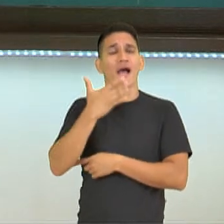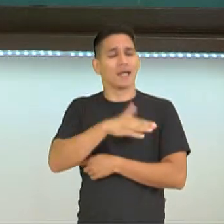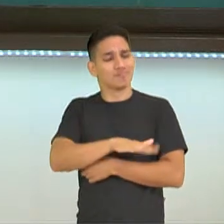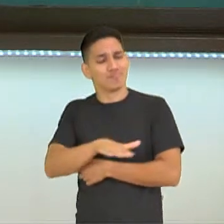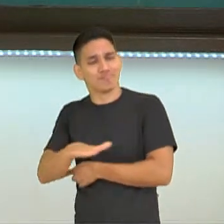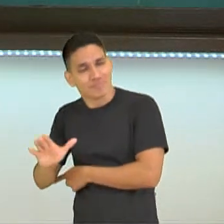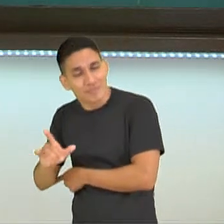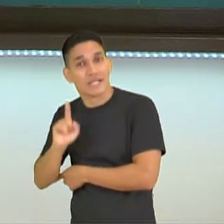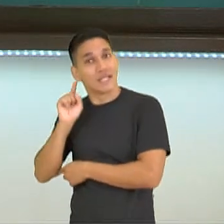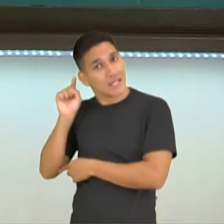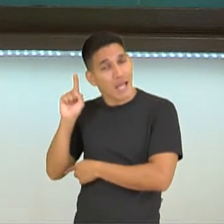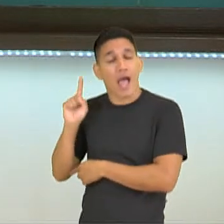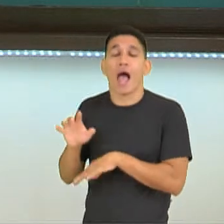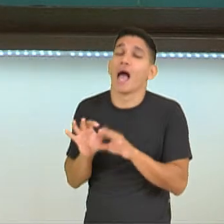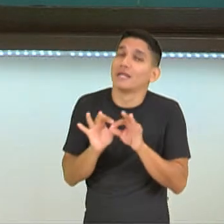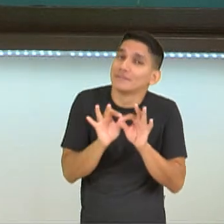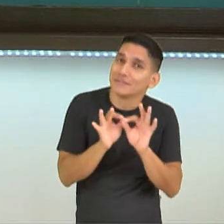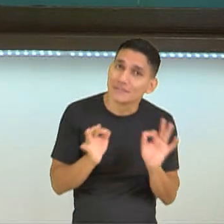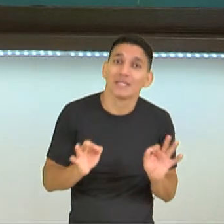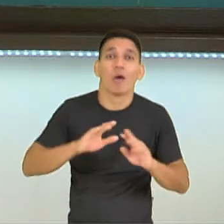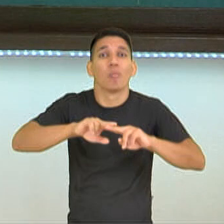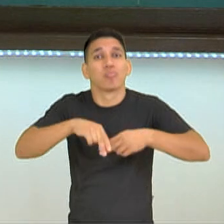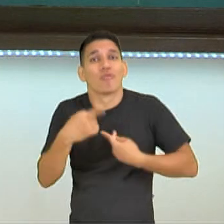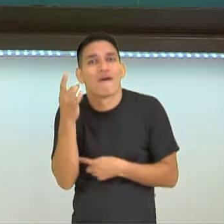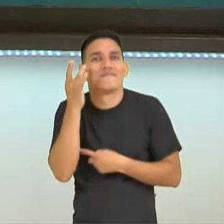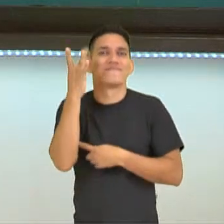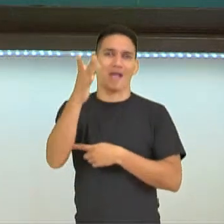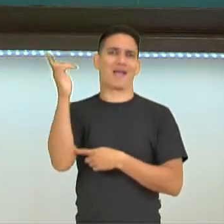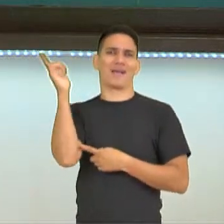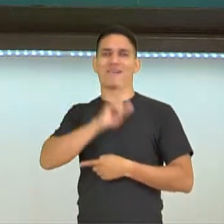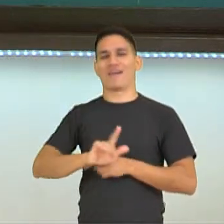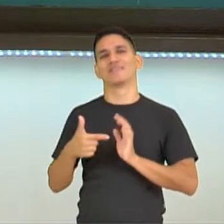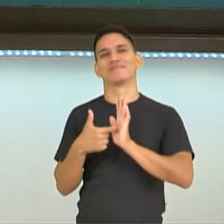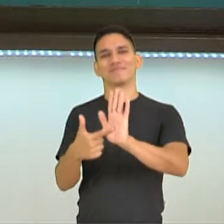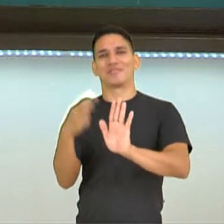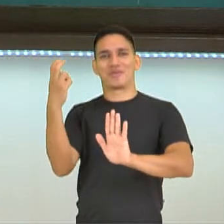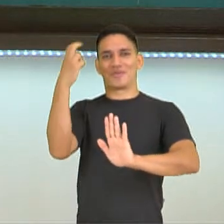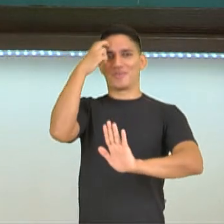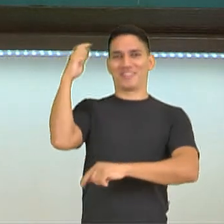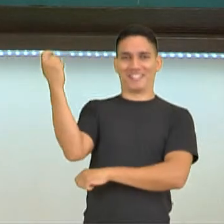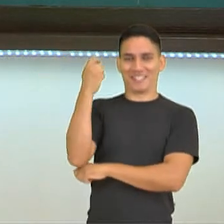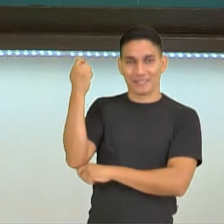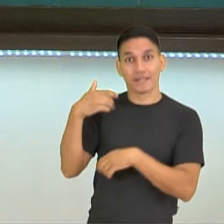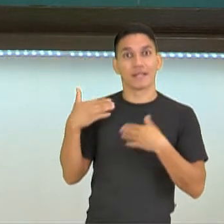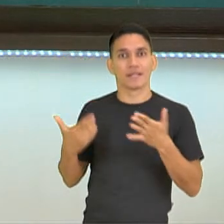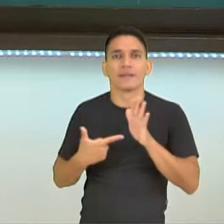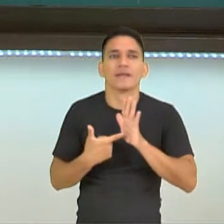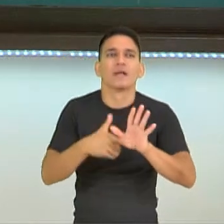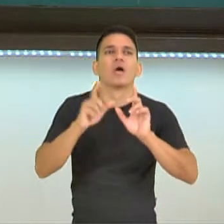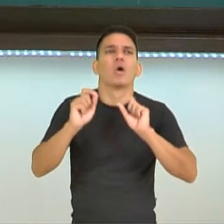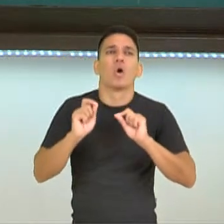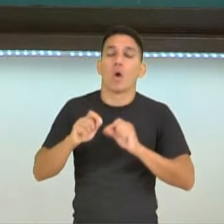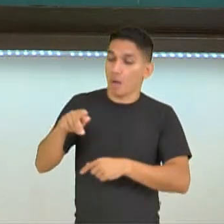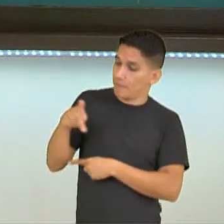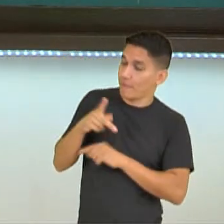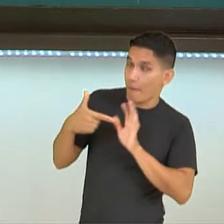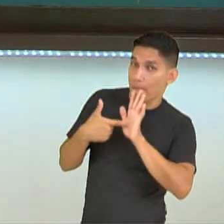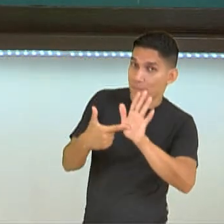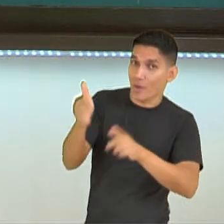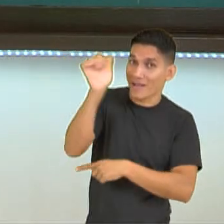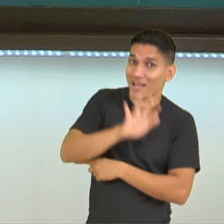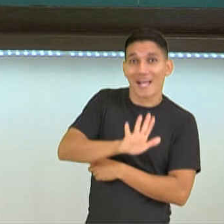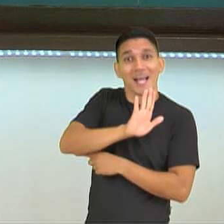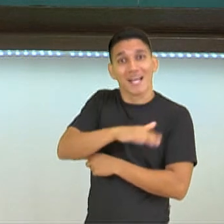infantil? Ela é muito simples, por isso é muito fácil de retratar. Por isso até a professora colocou a imagem